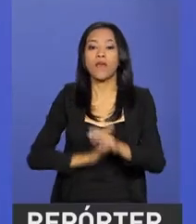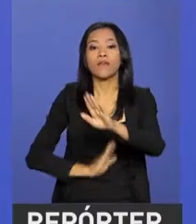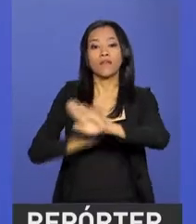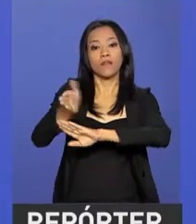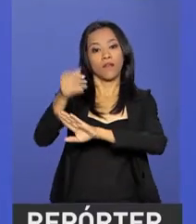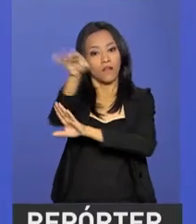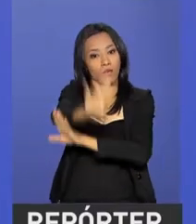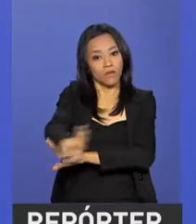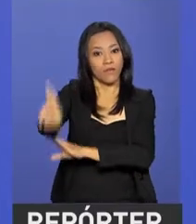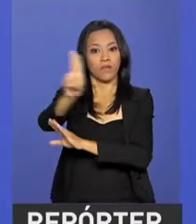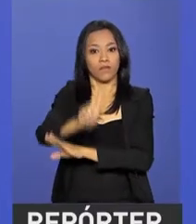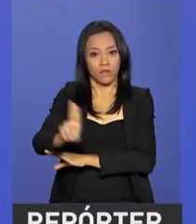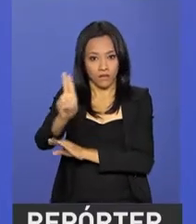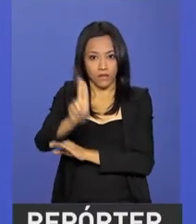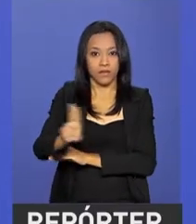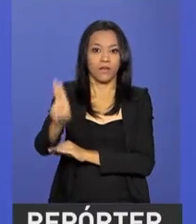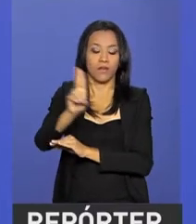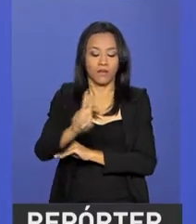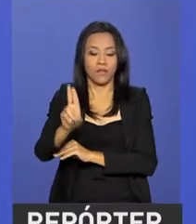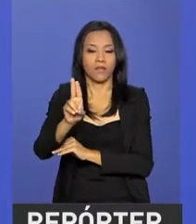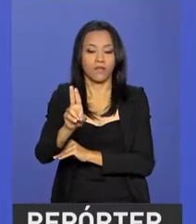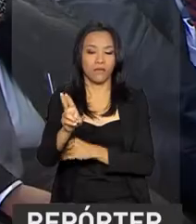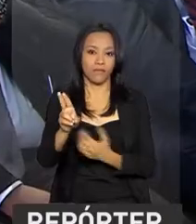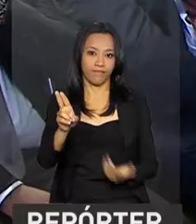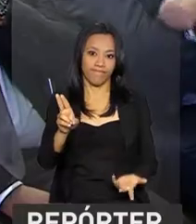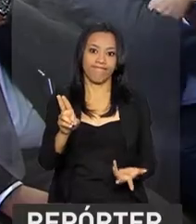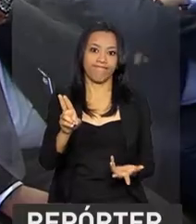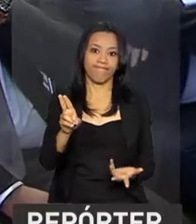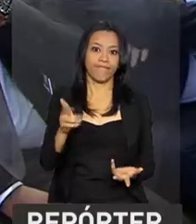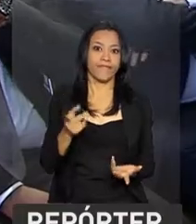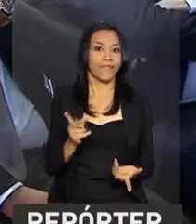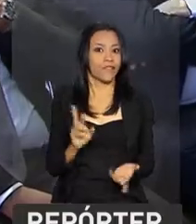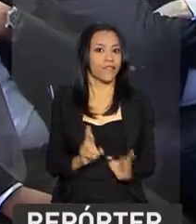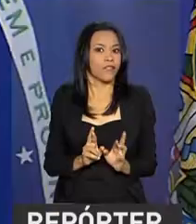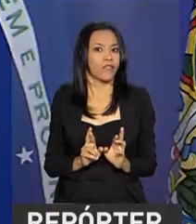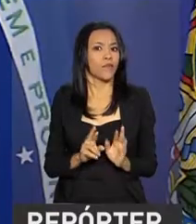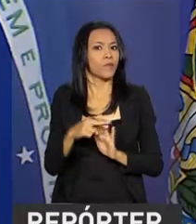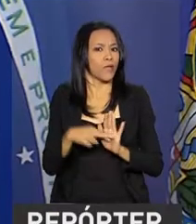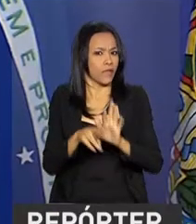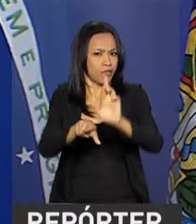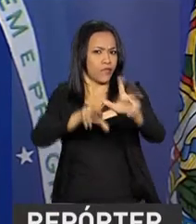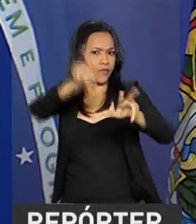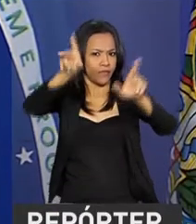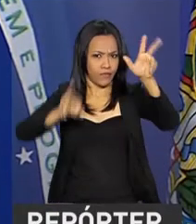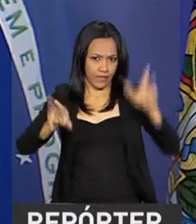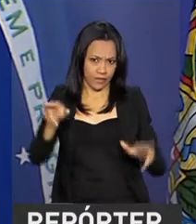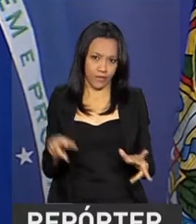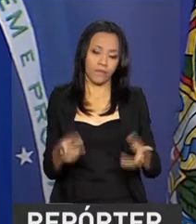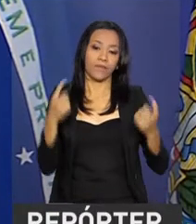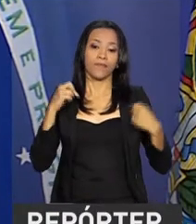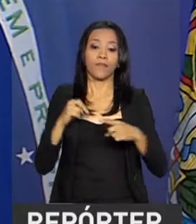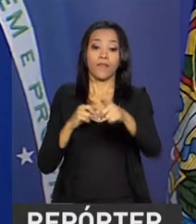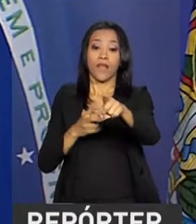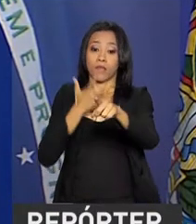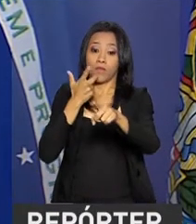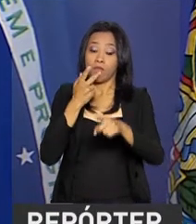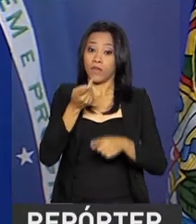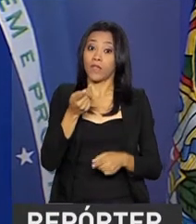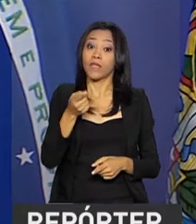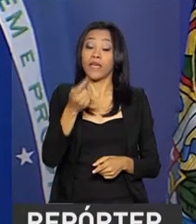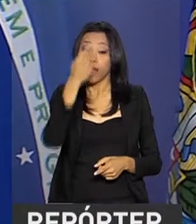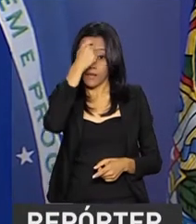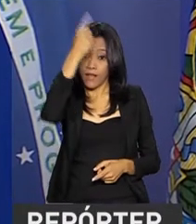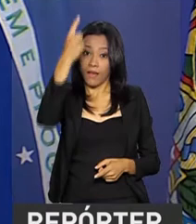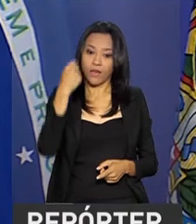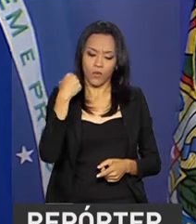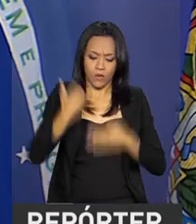superior em condições absolutamente diferenciadas. A primeira ideia que as pessoas tinham é que o